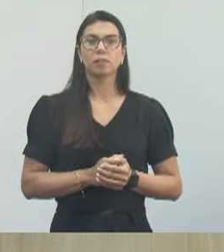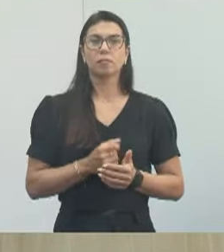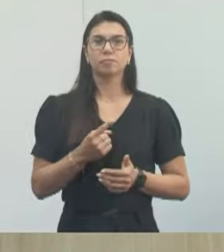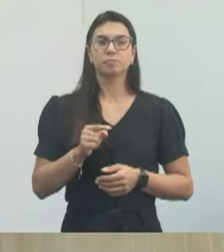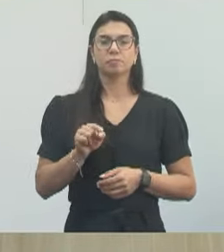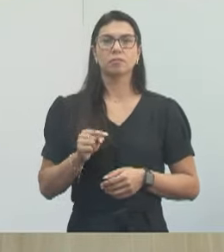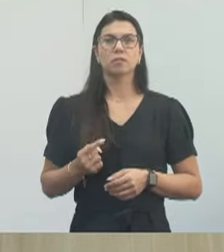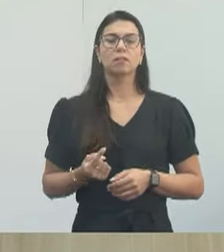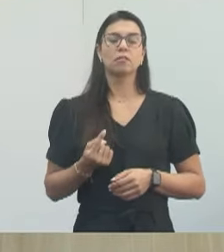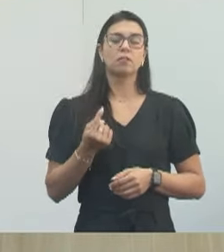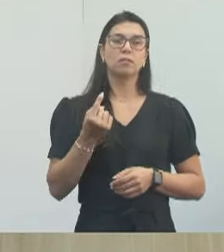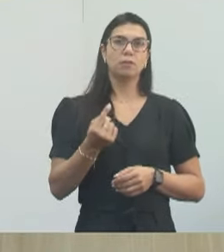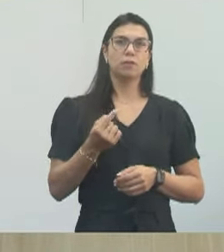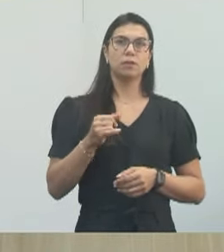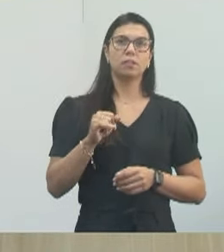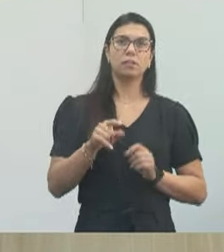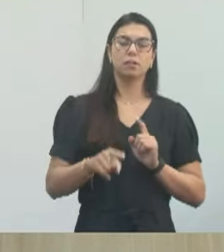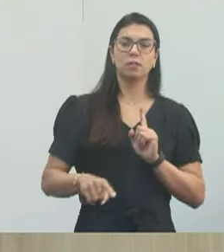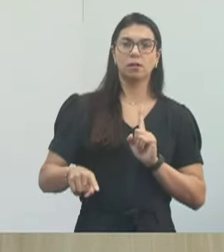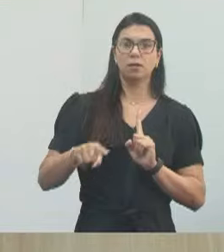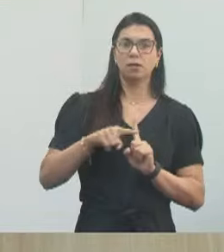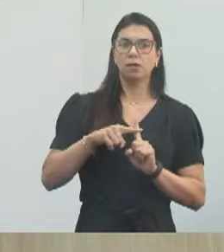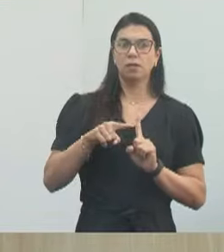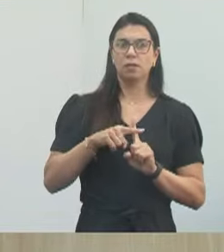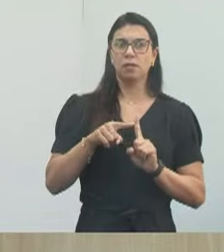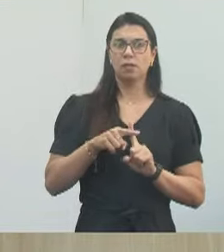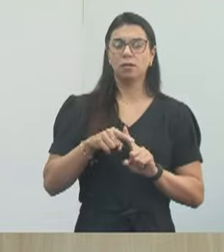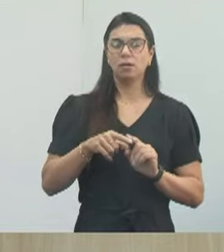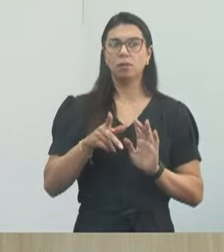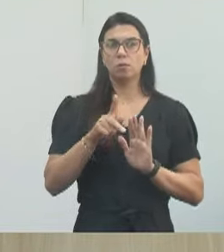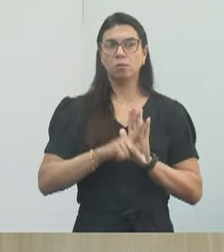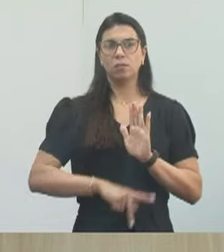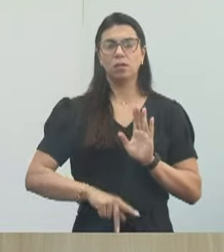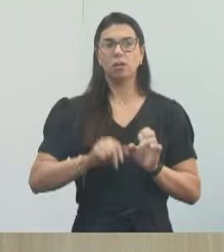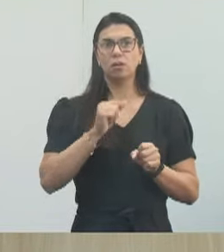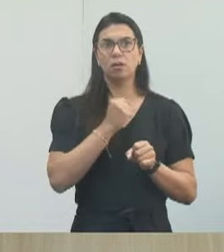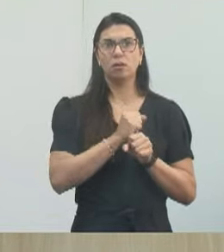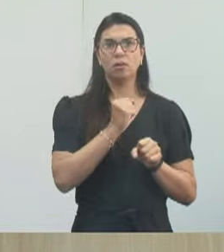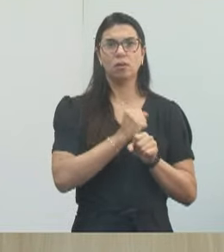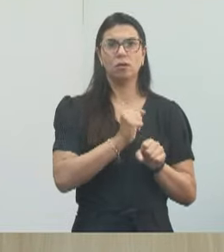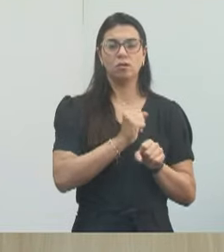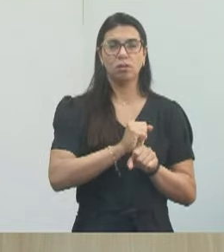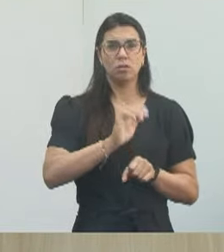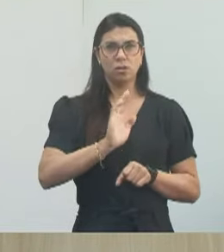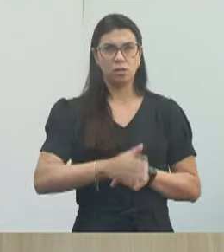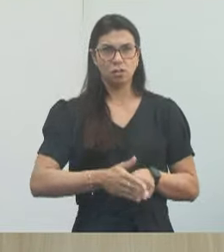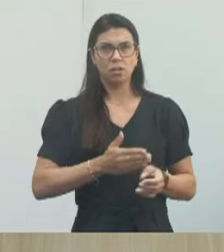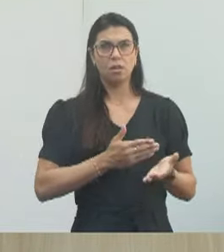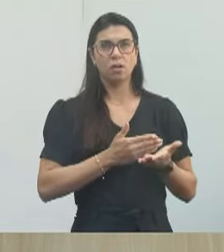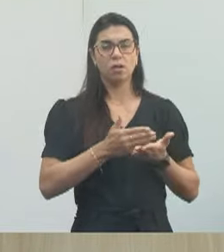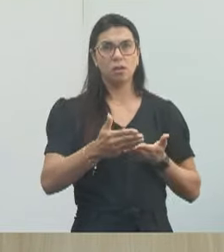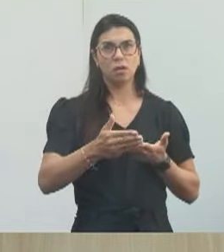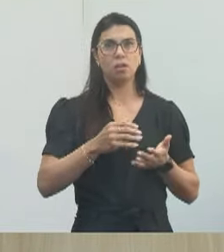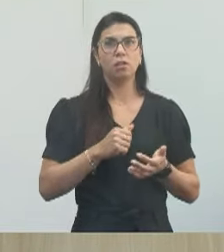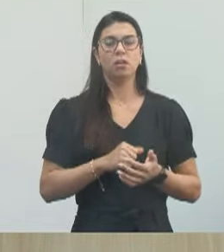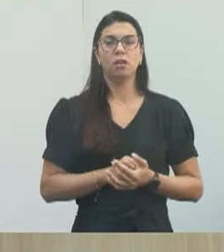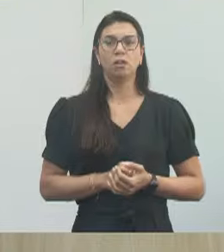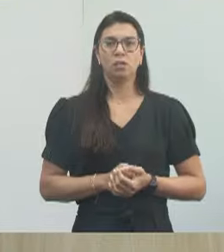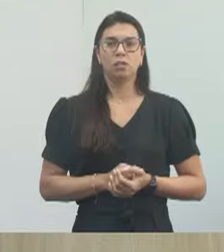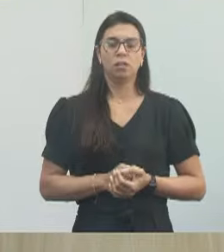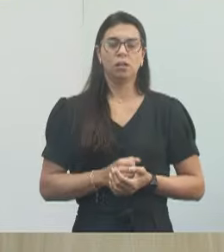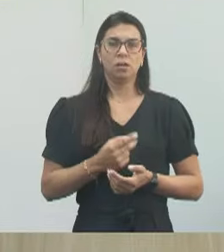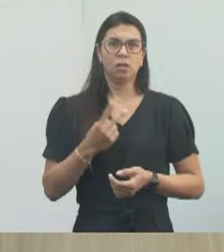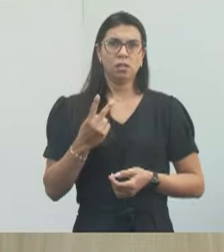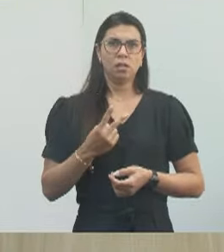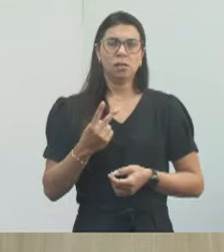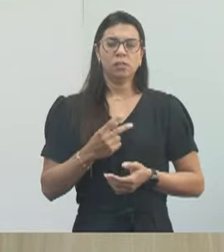1.1 Em caso positivo o projeto de construção já se encontra em andamento